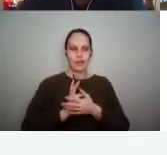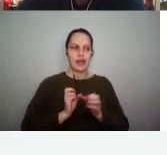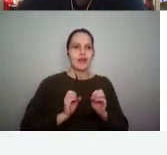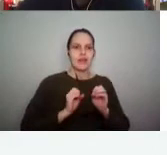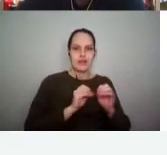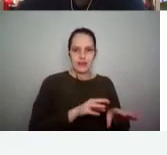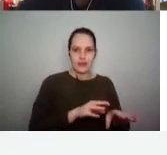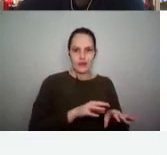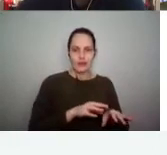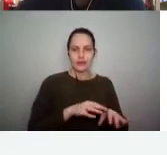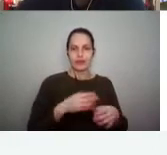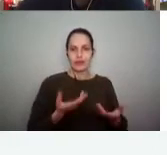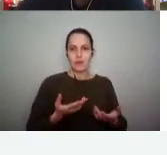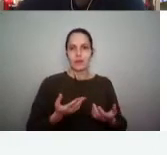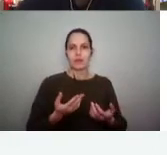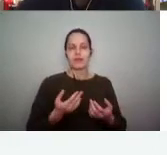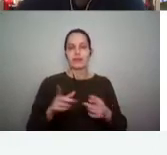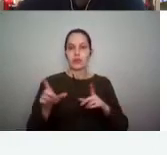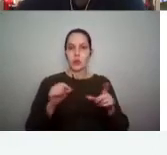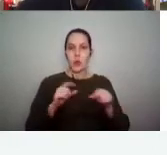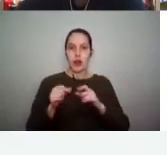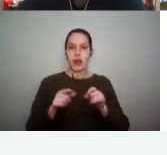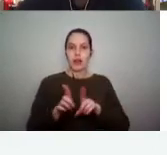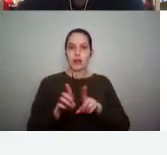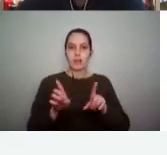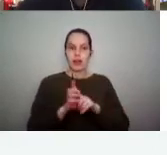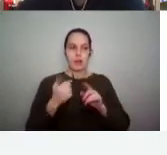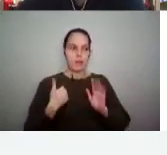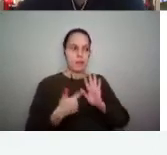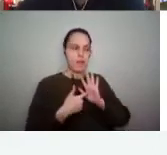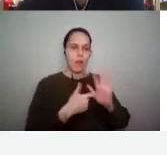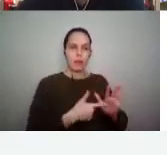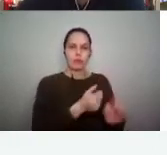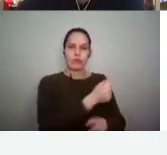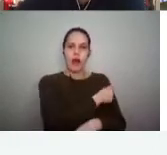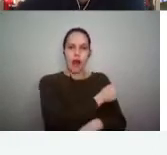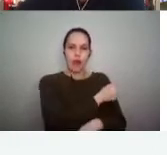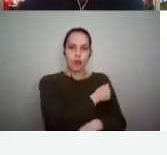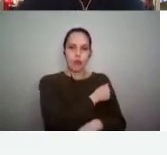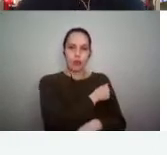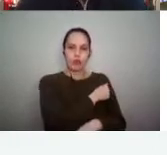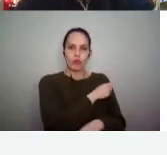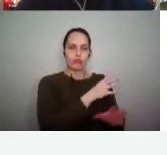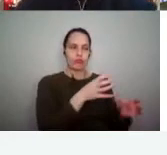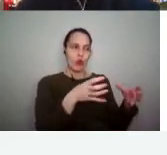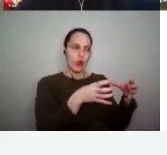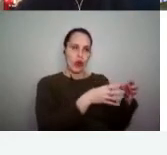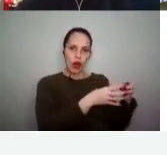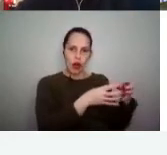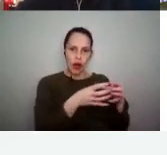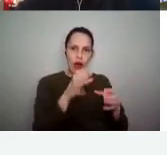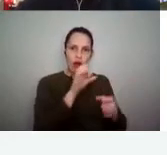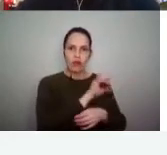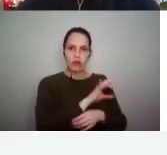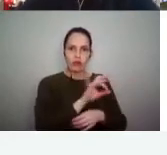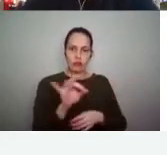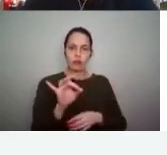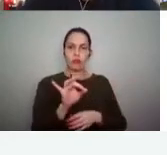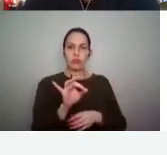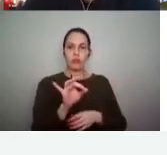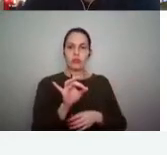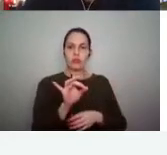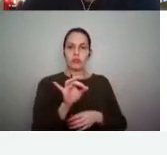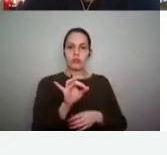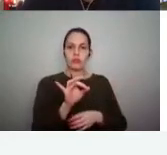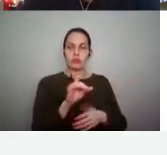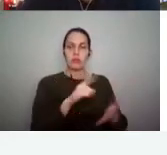tem interação com os estudantes. Cada turma, cada grupo, né, vai definir uma possibilidade